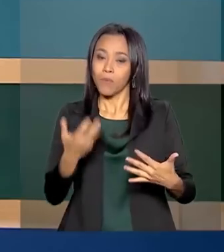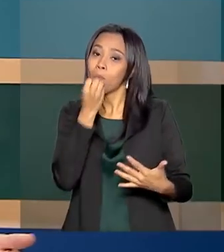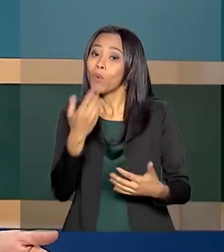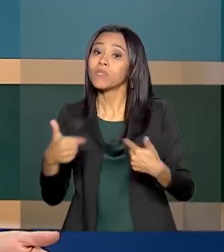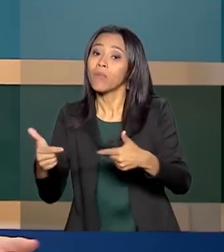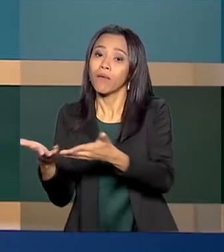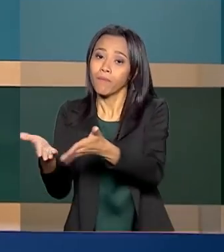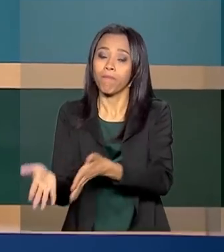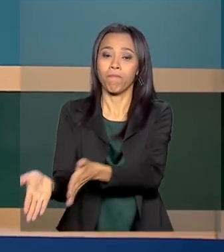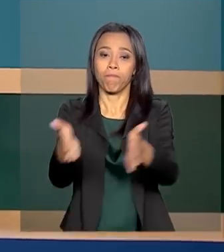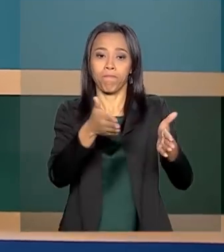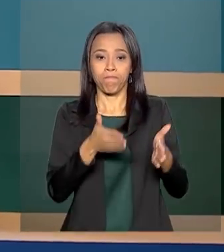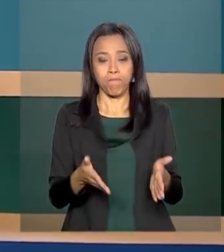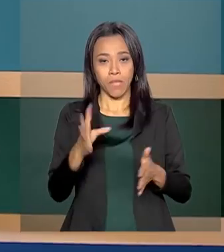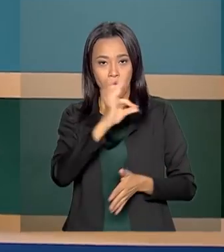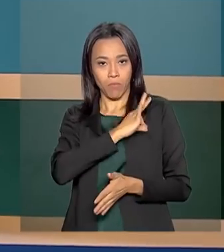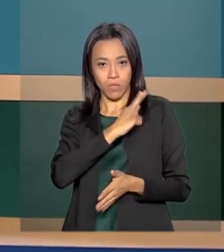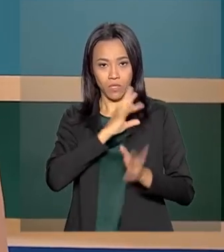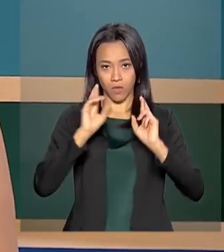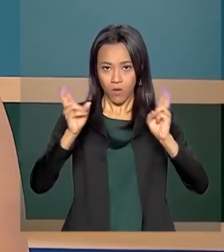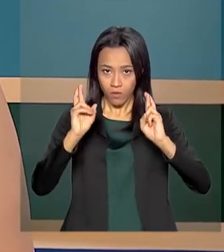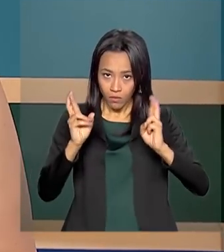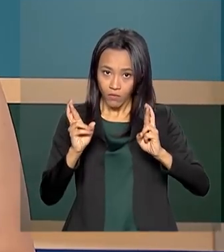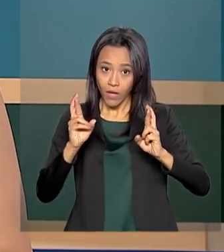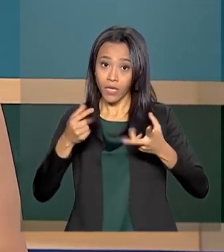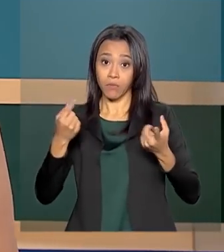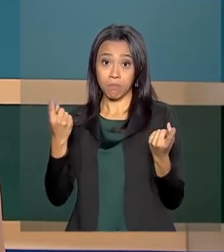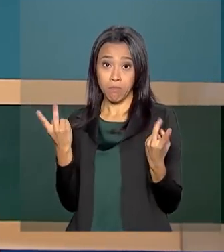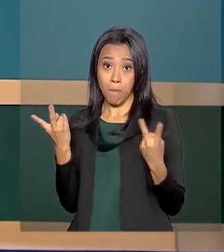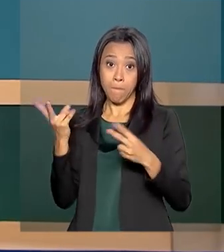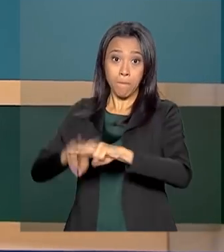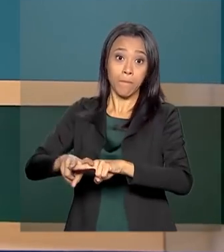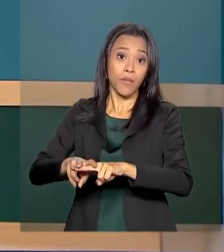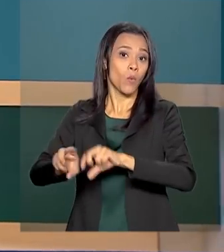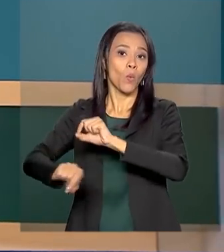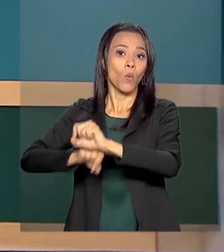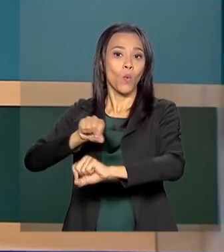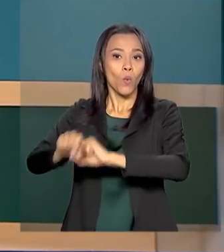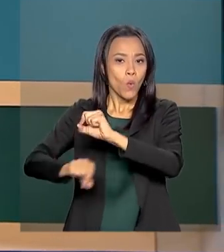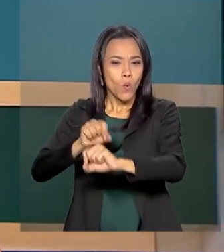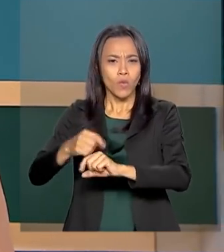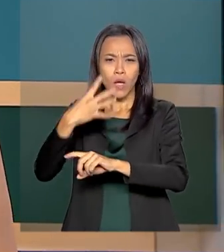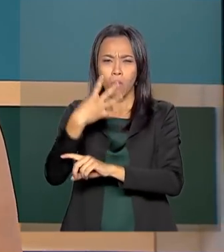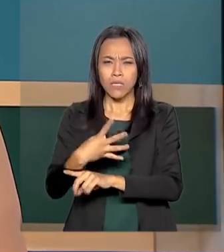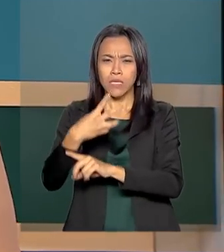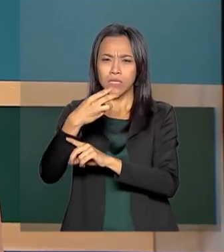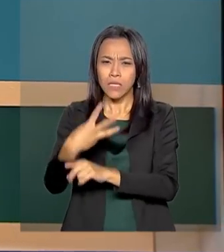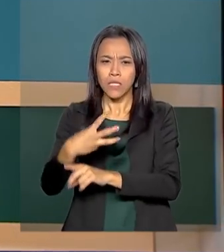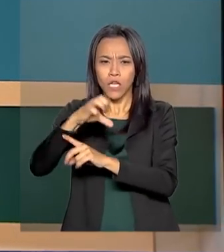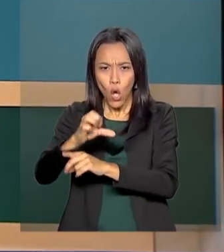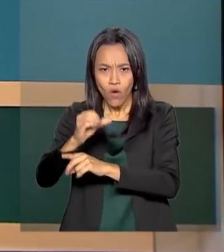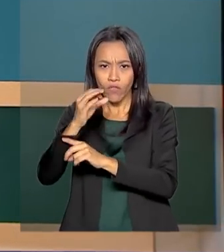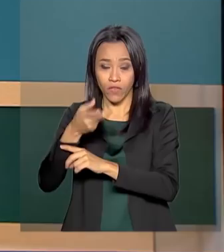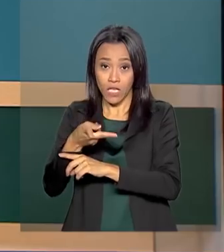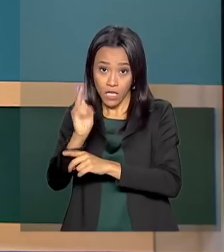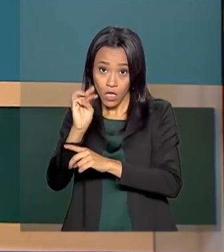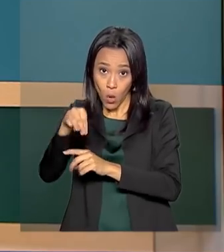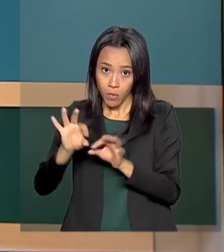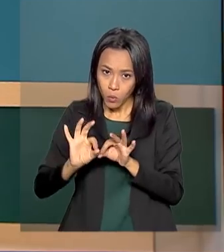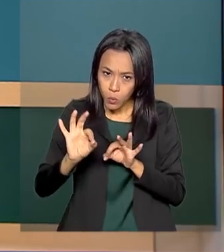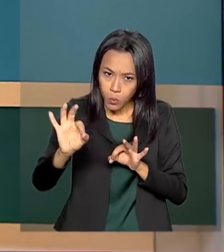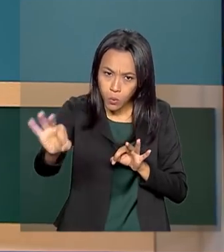você a polícia rodoviária federal apreendeu no quilômetro 439 da régis bittencourt no estado de são paulo dois senegaleses